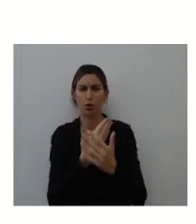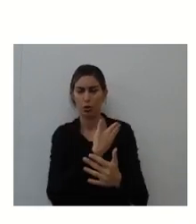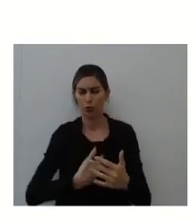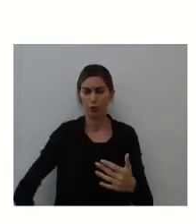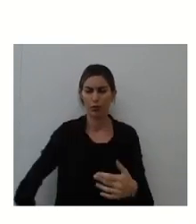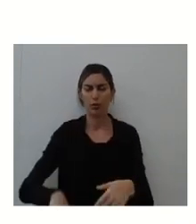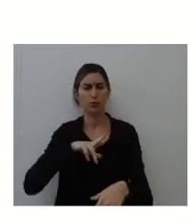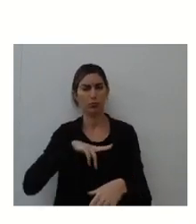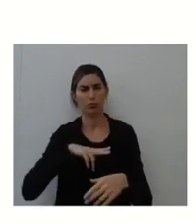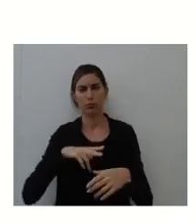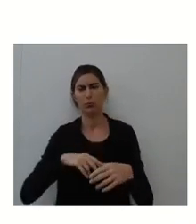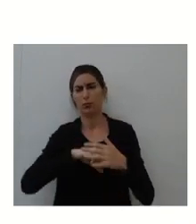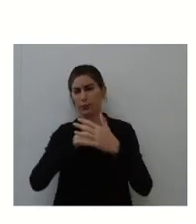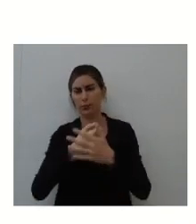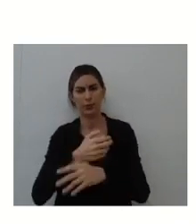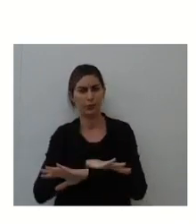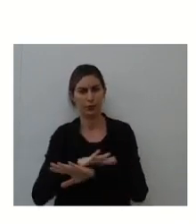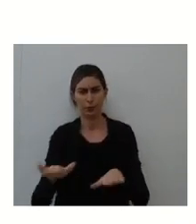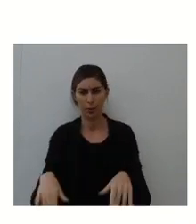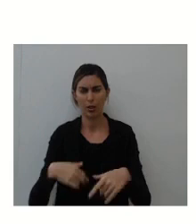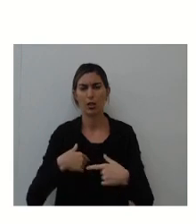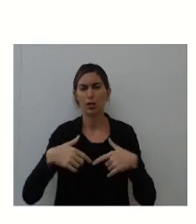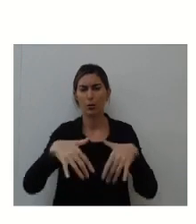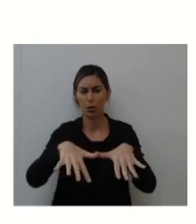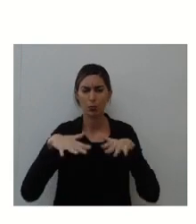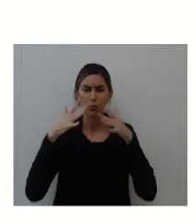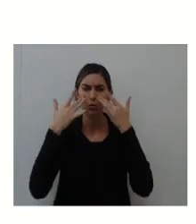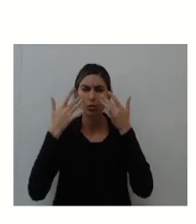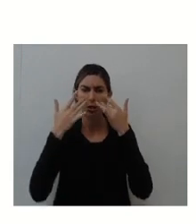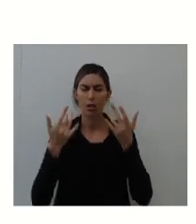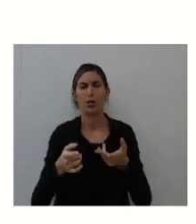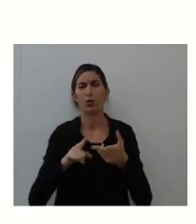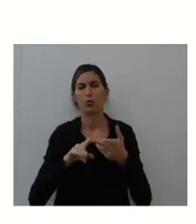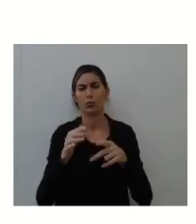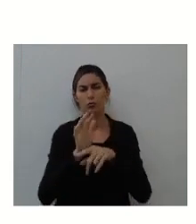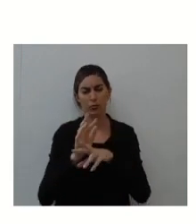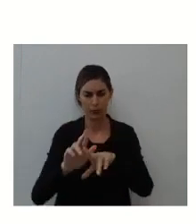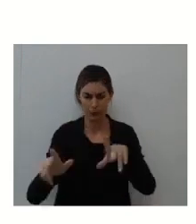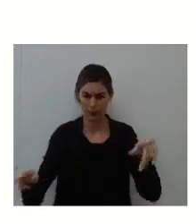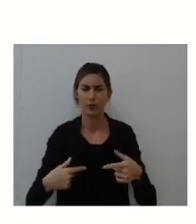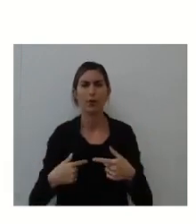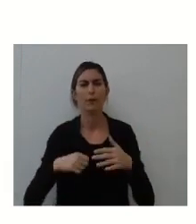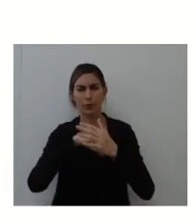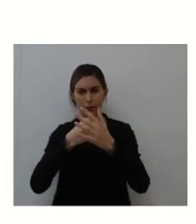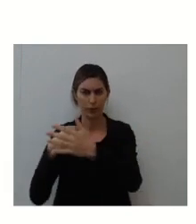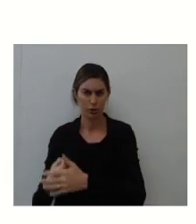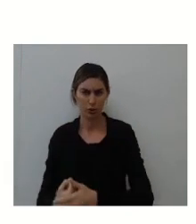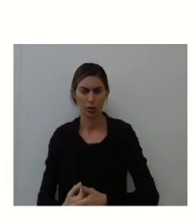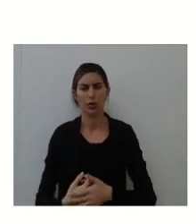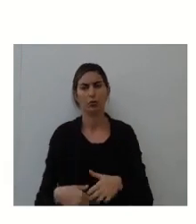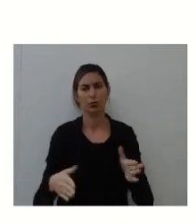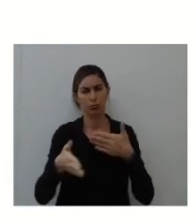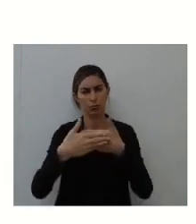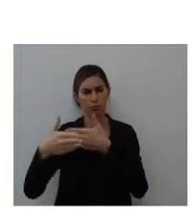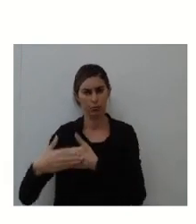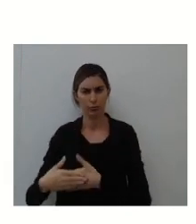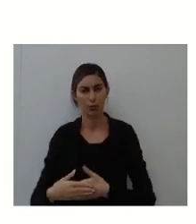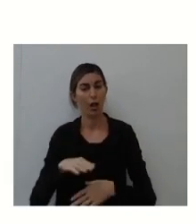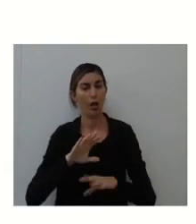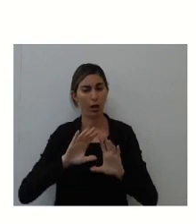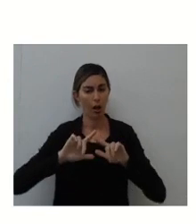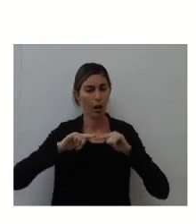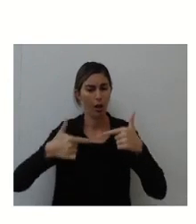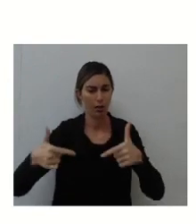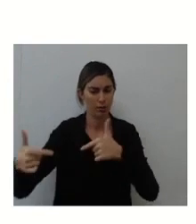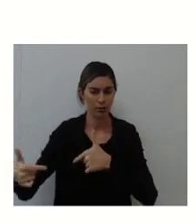e privadas. Espaços públicos culturais, como museus e teatros, também foram fechados. A ação do governador foi